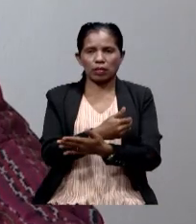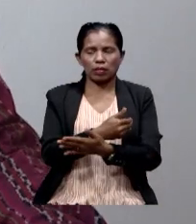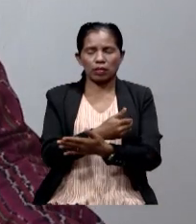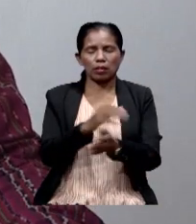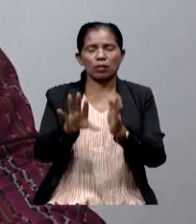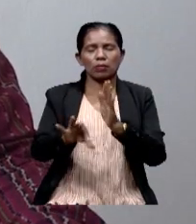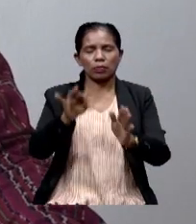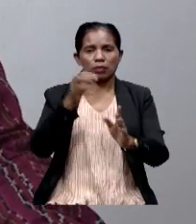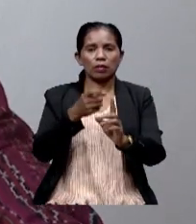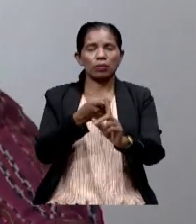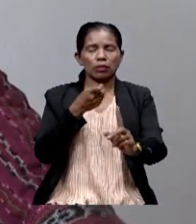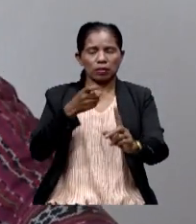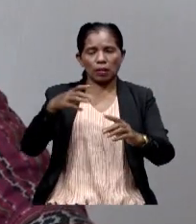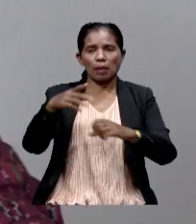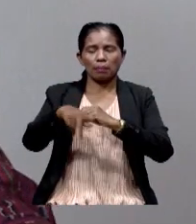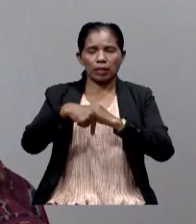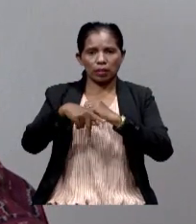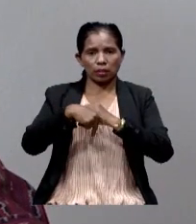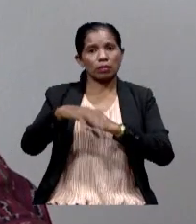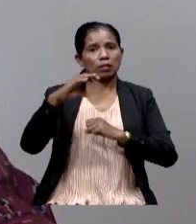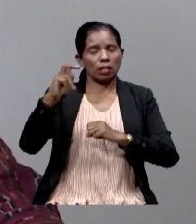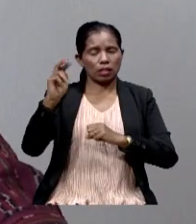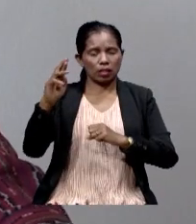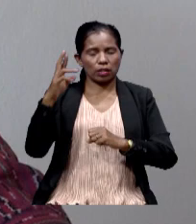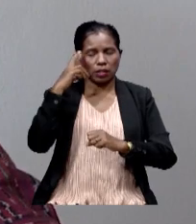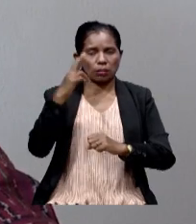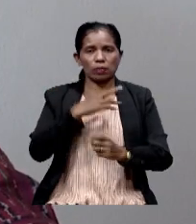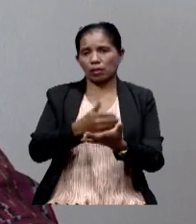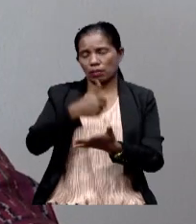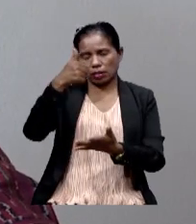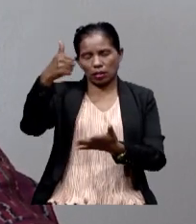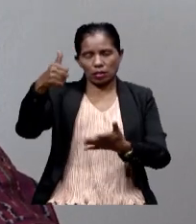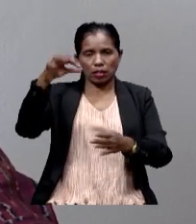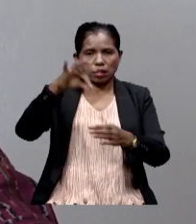Partido CNRT José Ramos Horta, manan e eleição